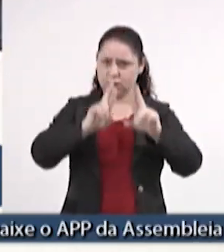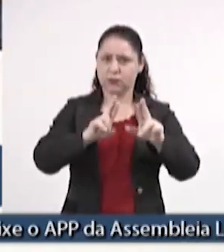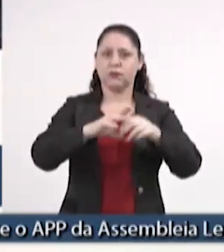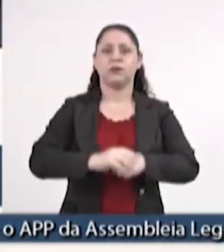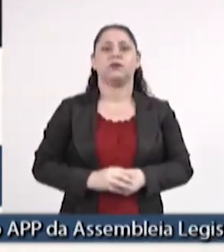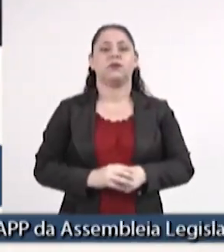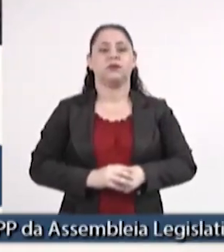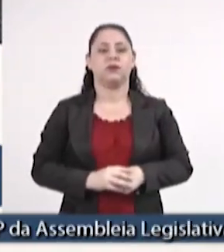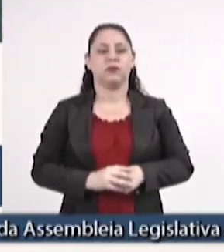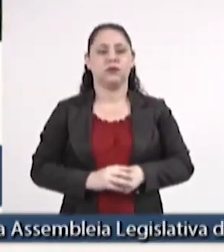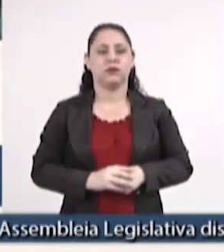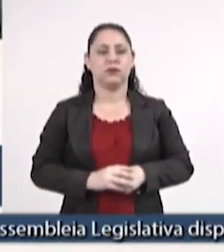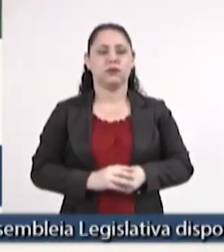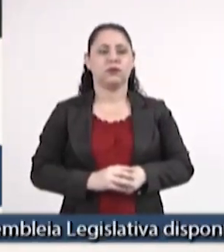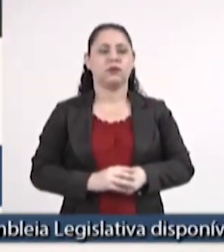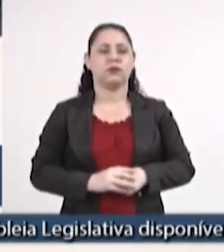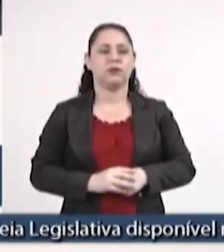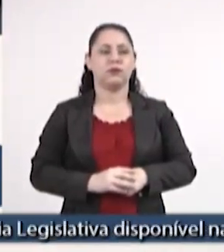respeitada.